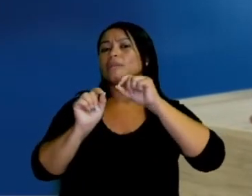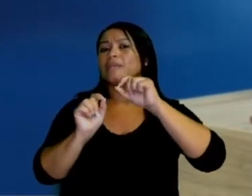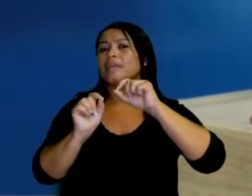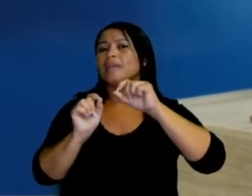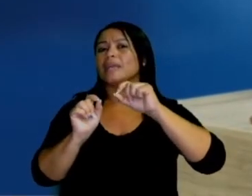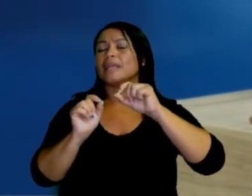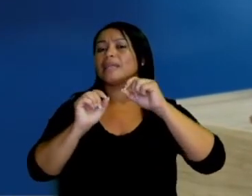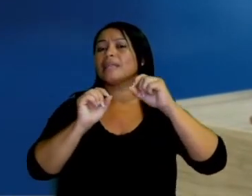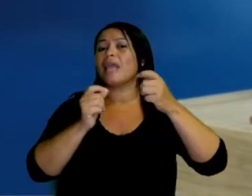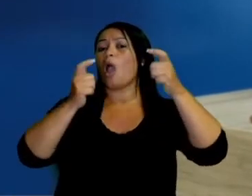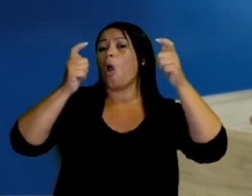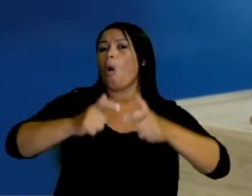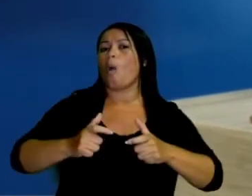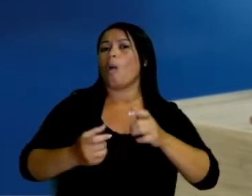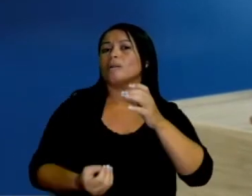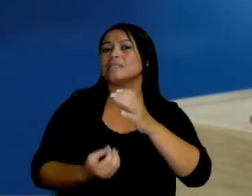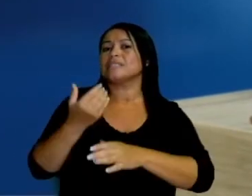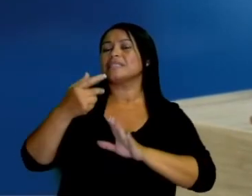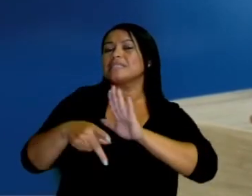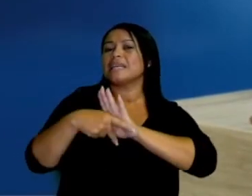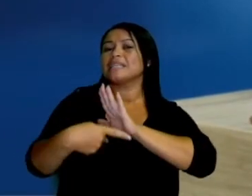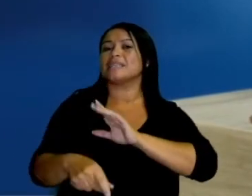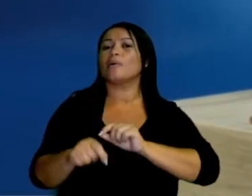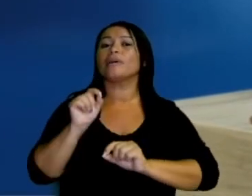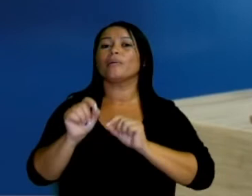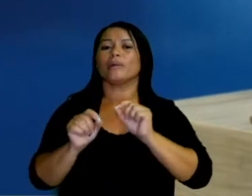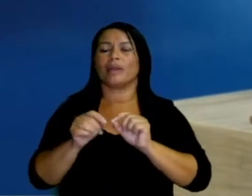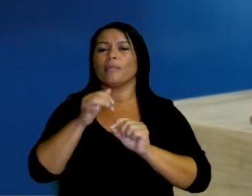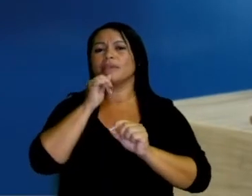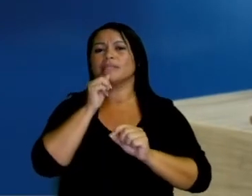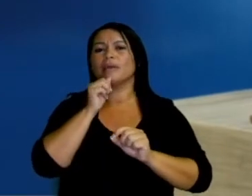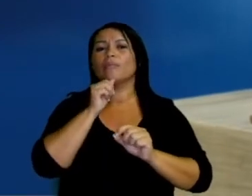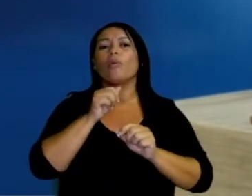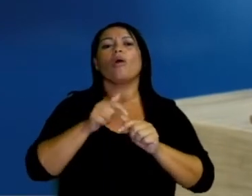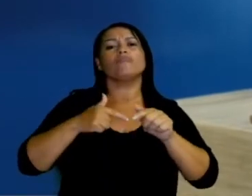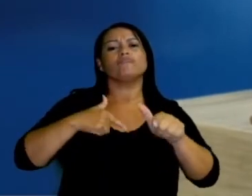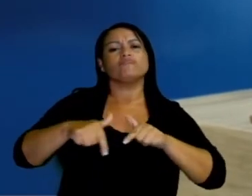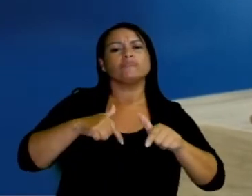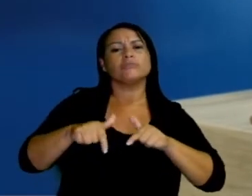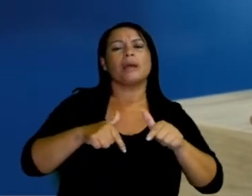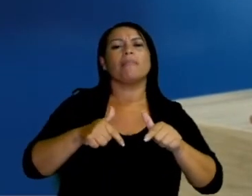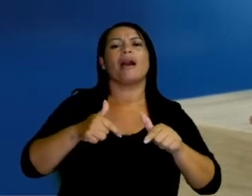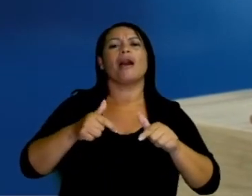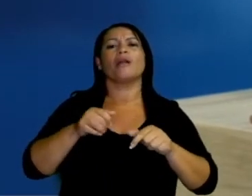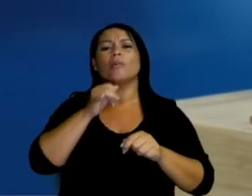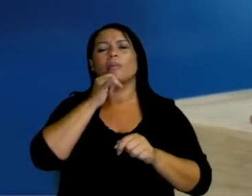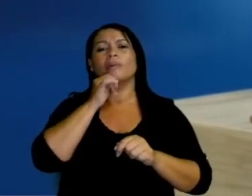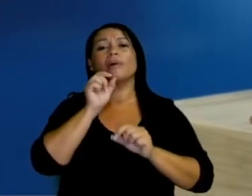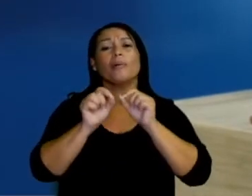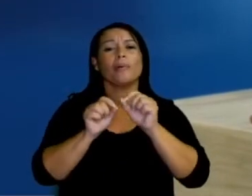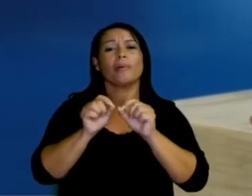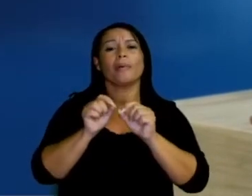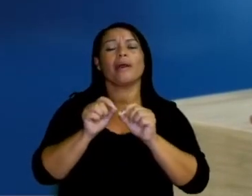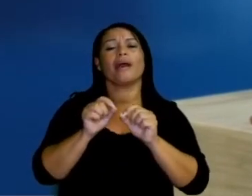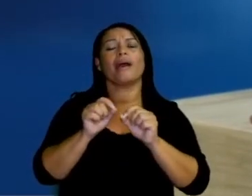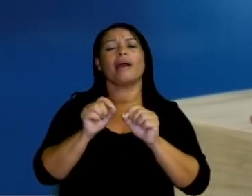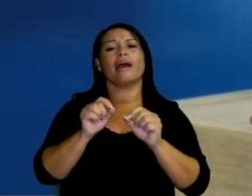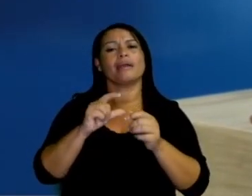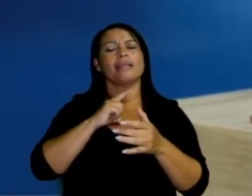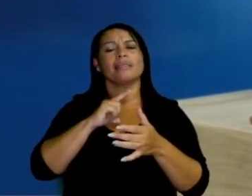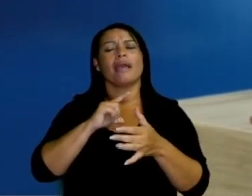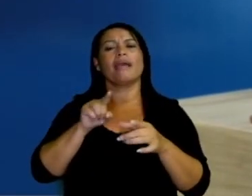que vai ser basicamente a colônia de exploração, enquanto na América anglo-saxônica, predomina a América,